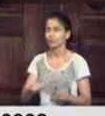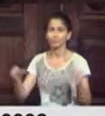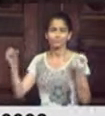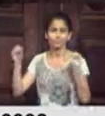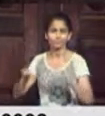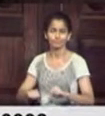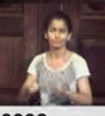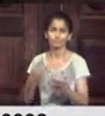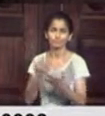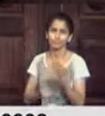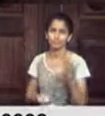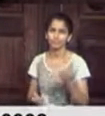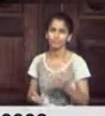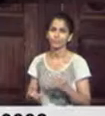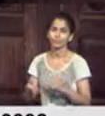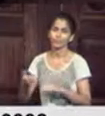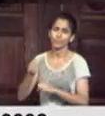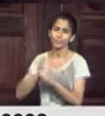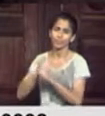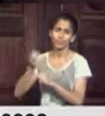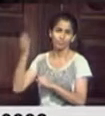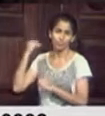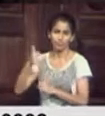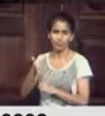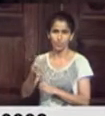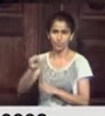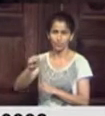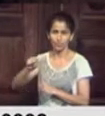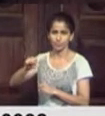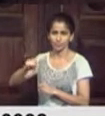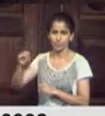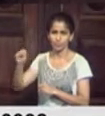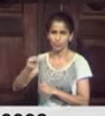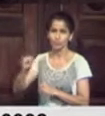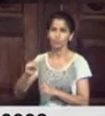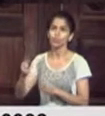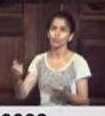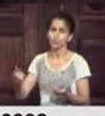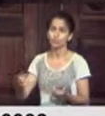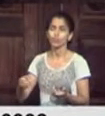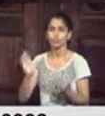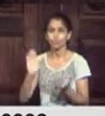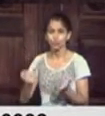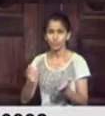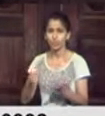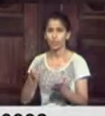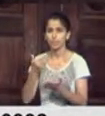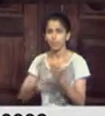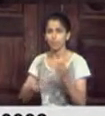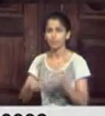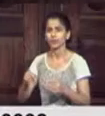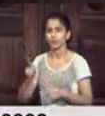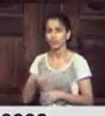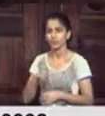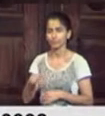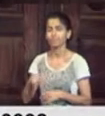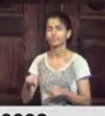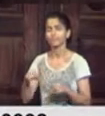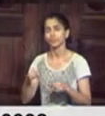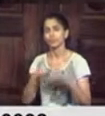e alternativas de crescimento de receitas que são nossas, de receitas que estão ao nosso alcance e que